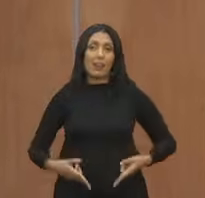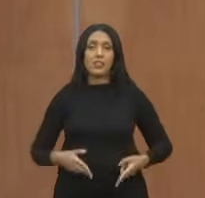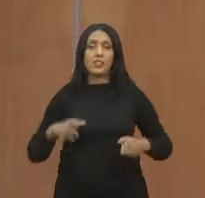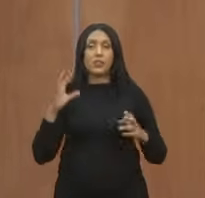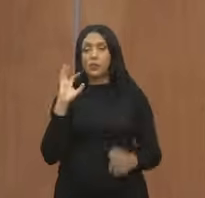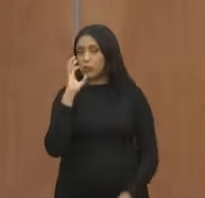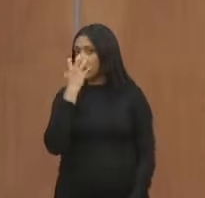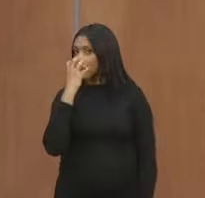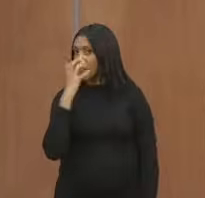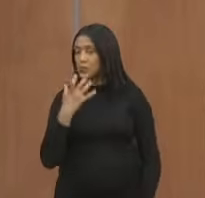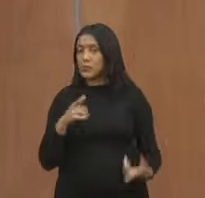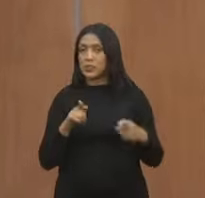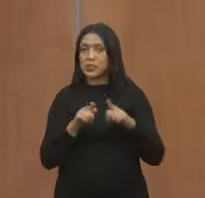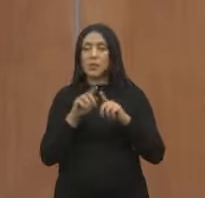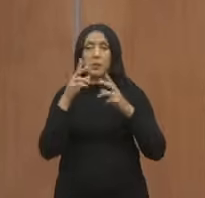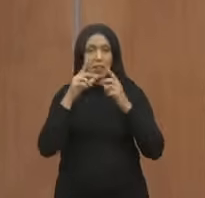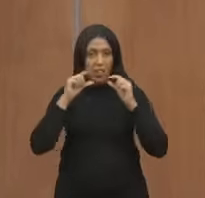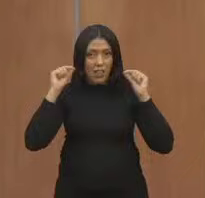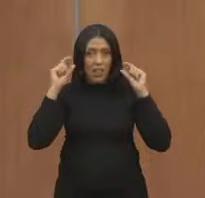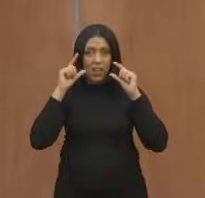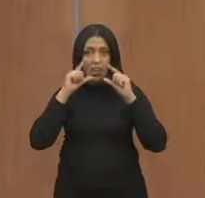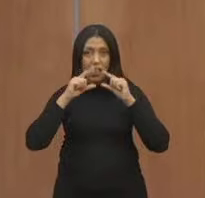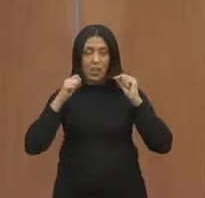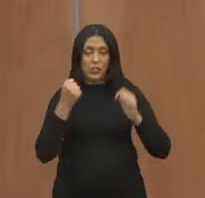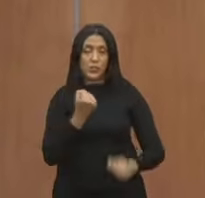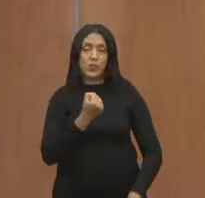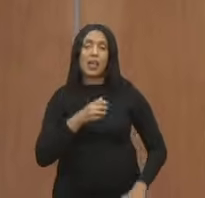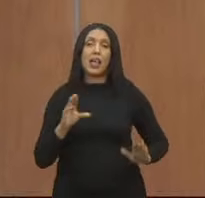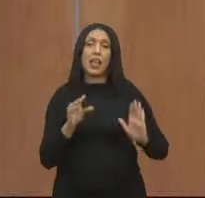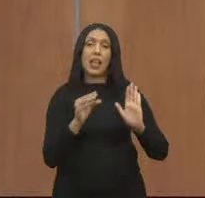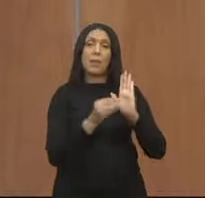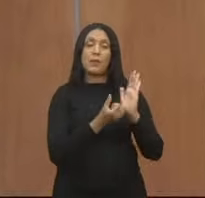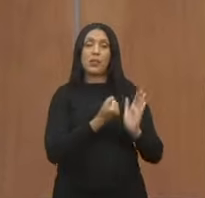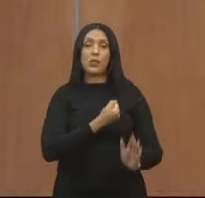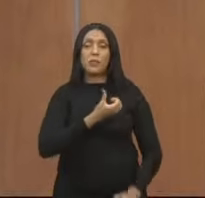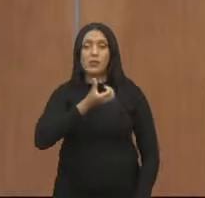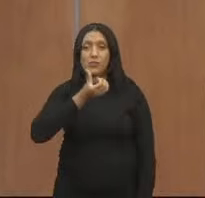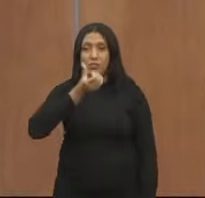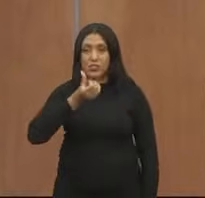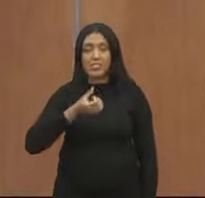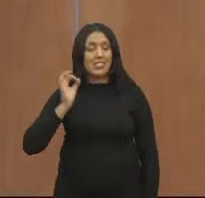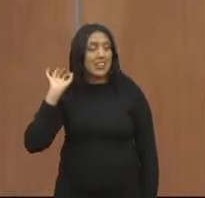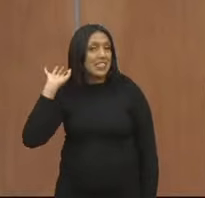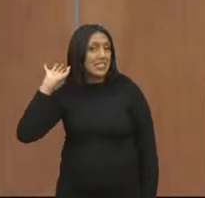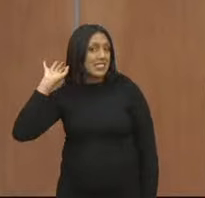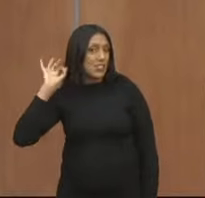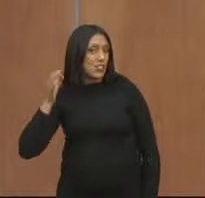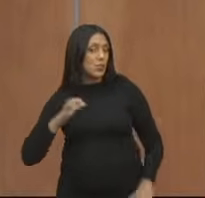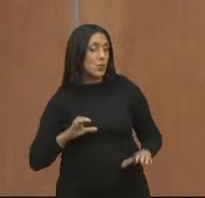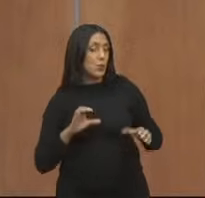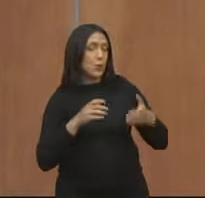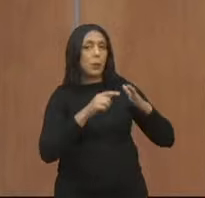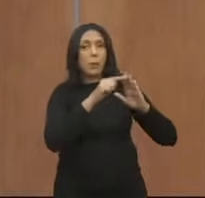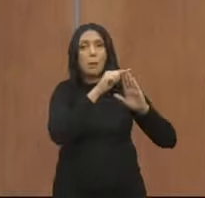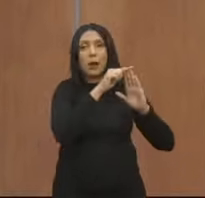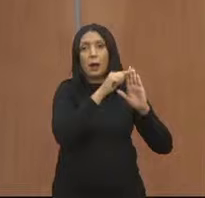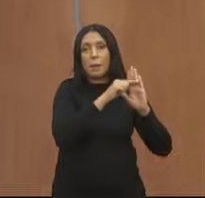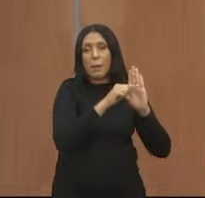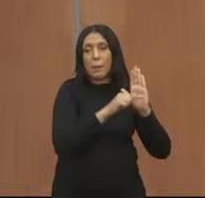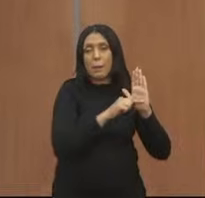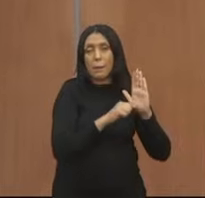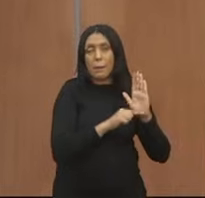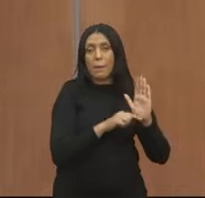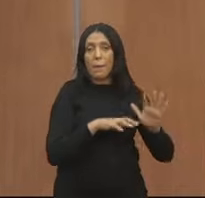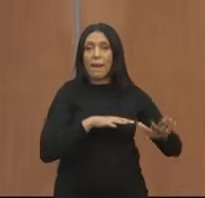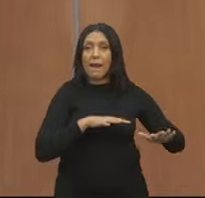6 já está prevista nas dotações orçamentárias de equipamento e material